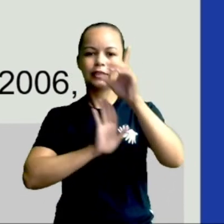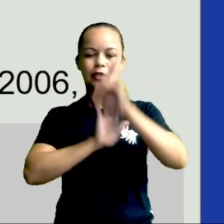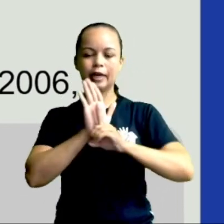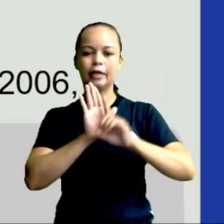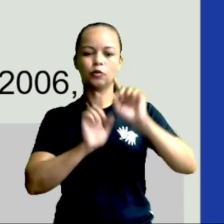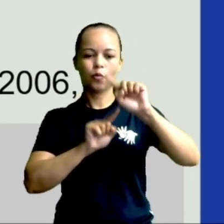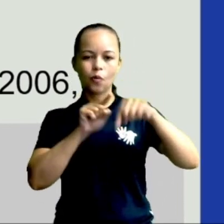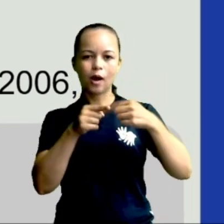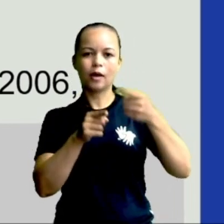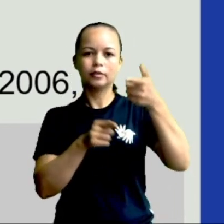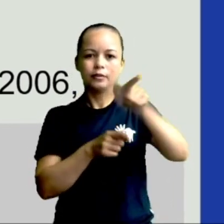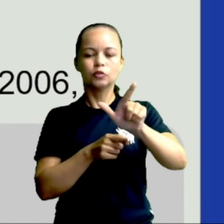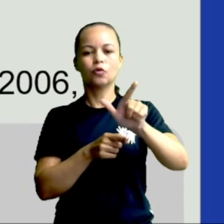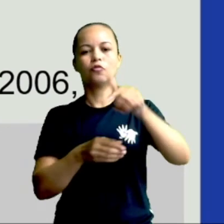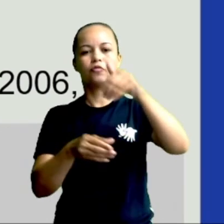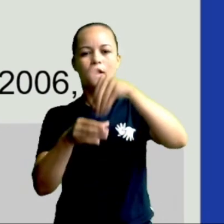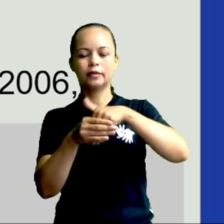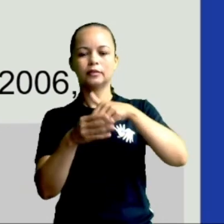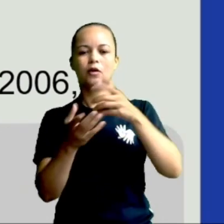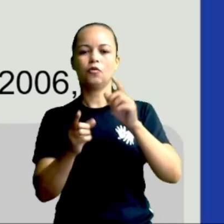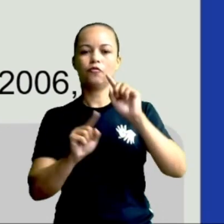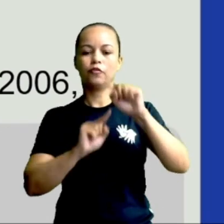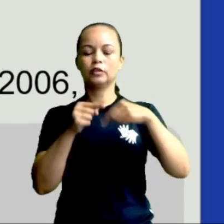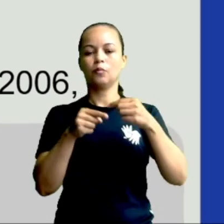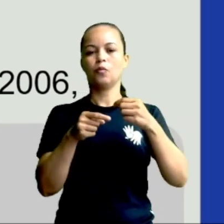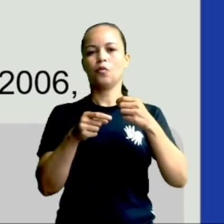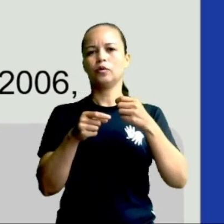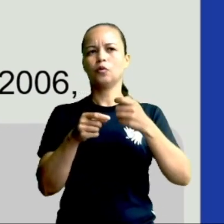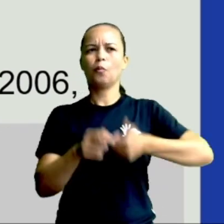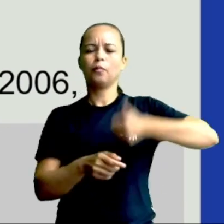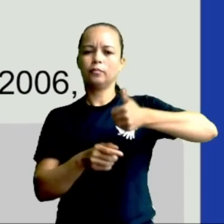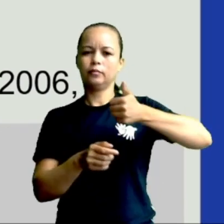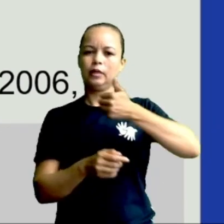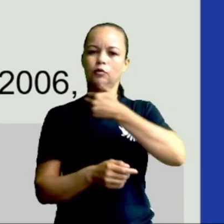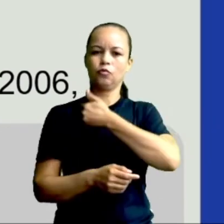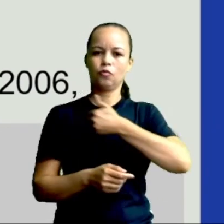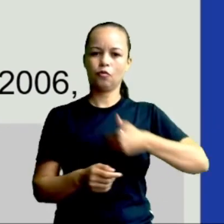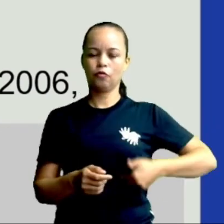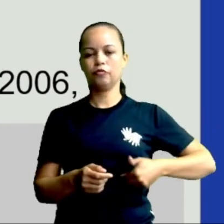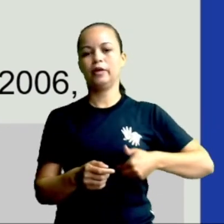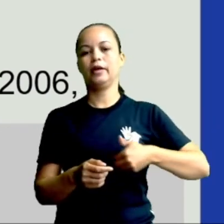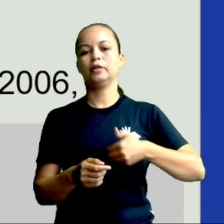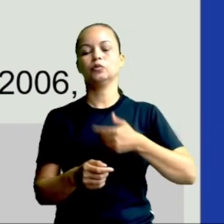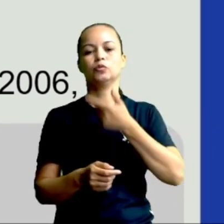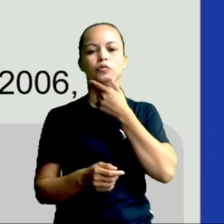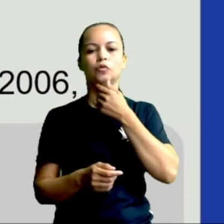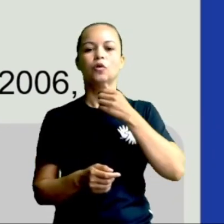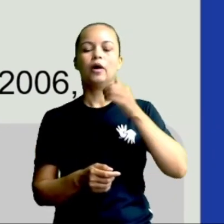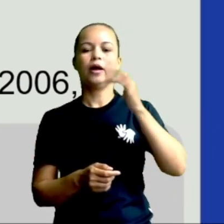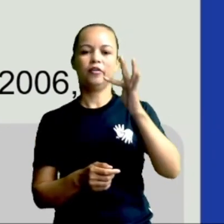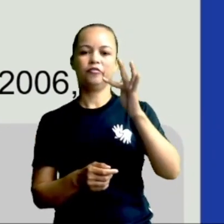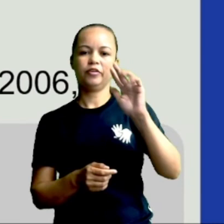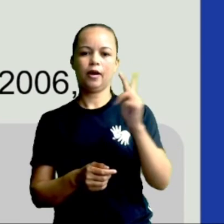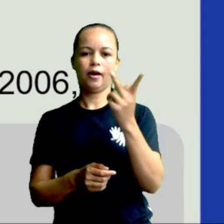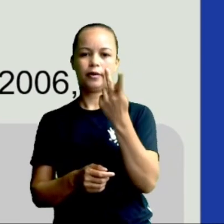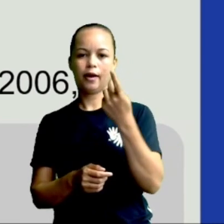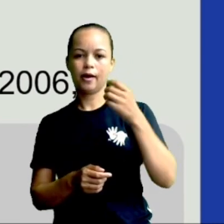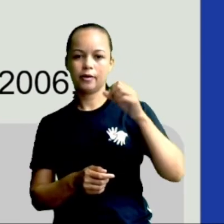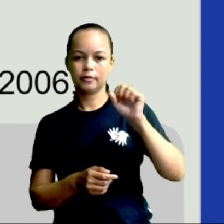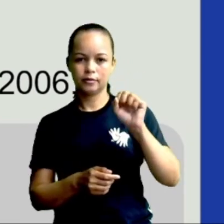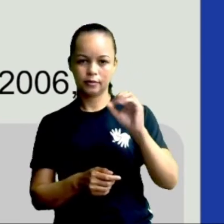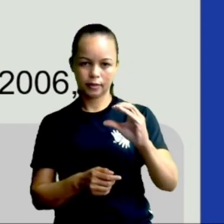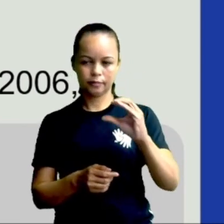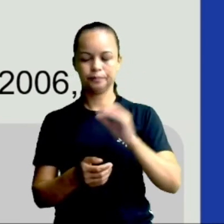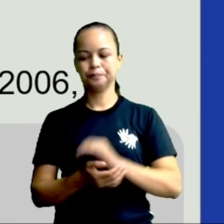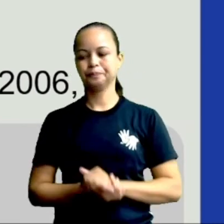tinha mencionado para vocês antes, foi implantado durante o primeiro governo de Fernando Henrique Cardoso, tá? Então, a